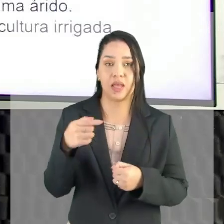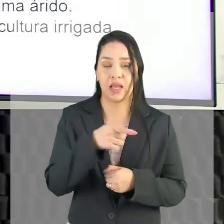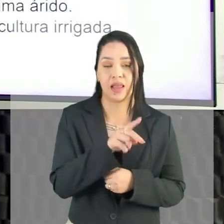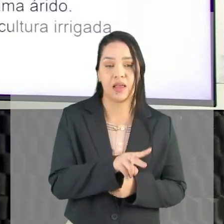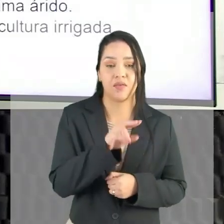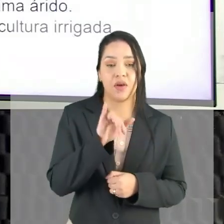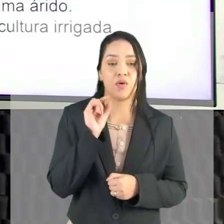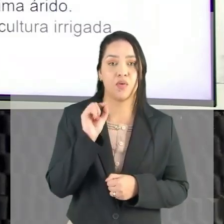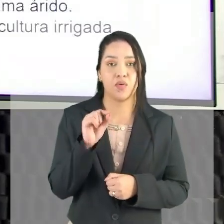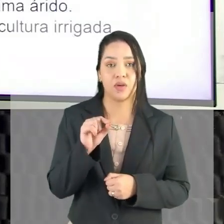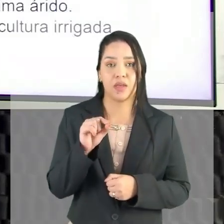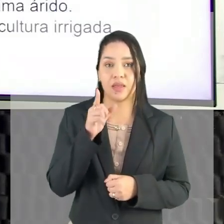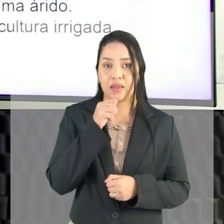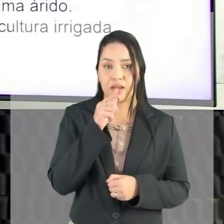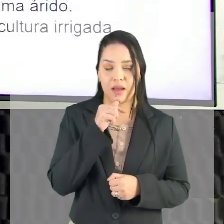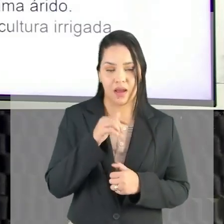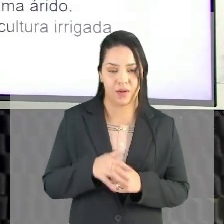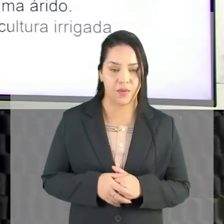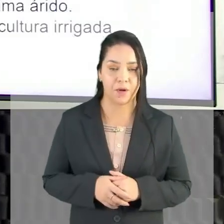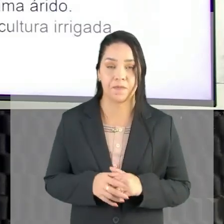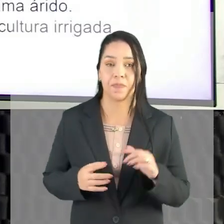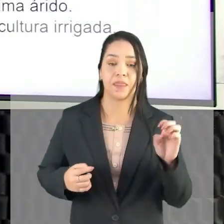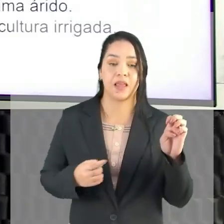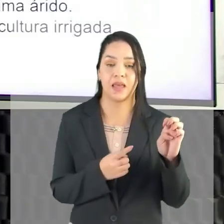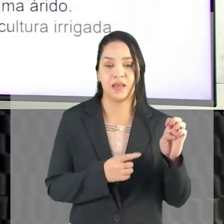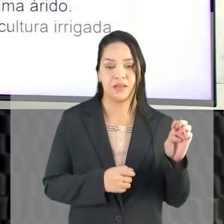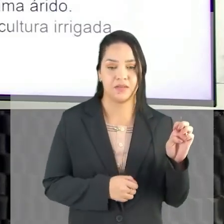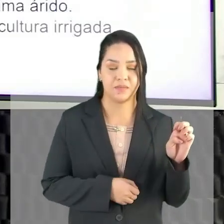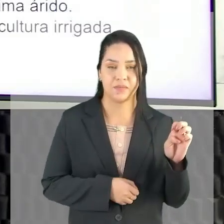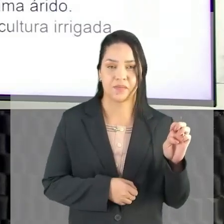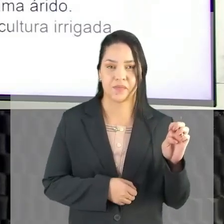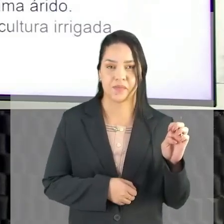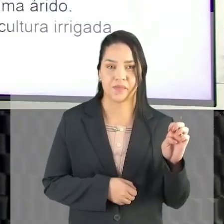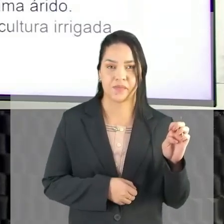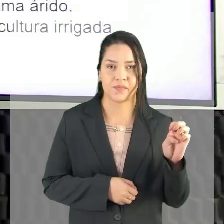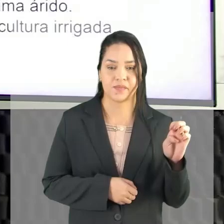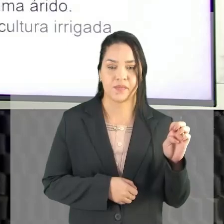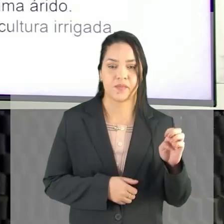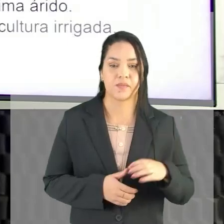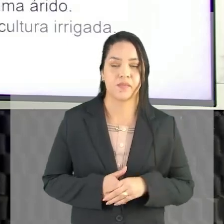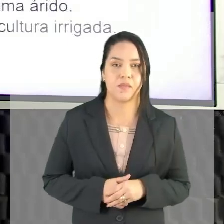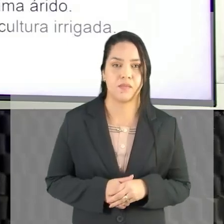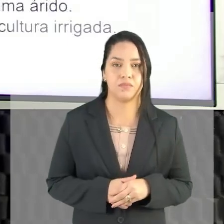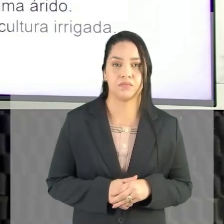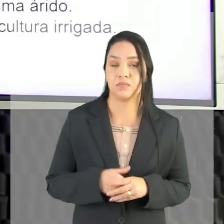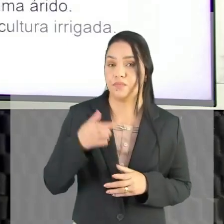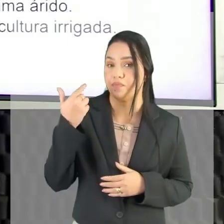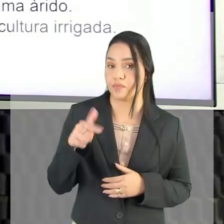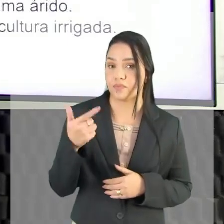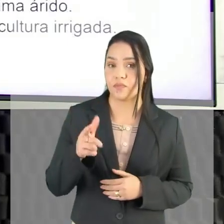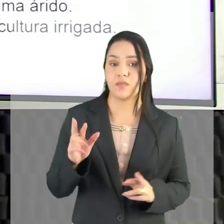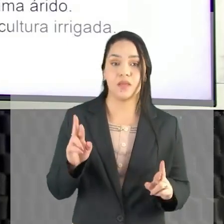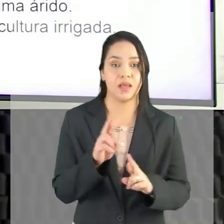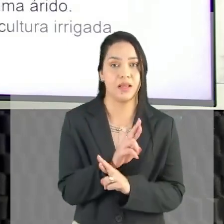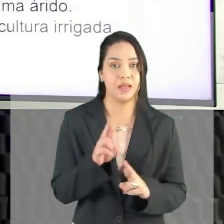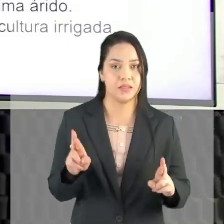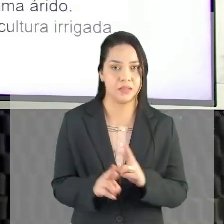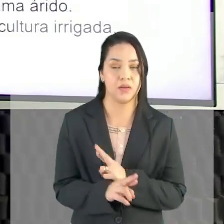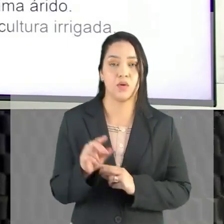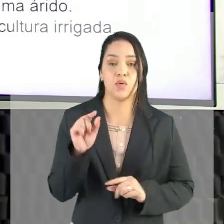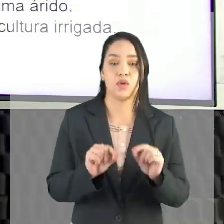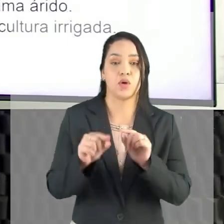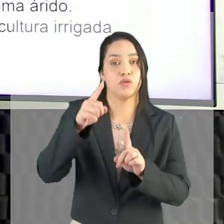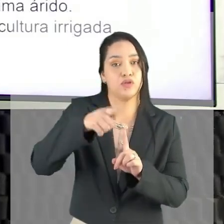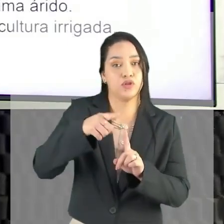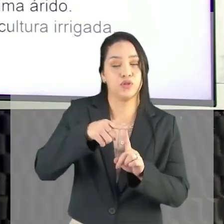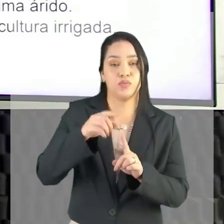vai ficar debaixo d'água. D. A ampliação das áreas de clima árido. Não existe relação entre o tipo